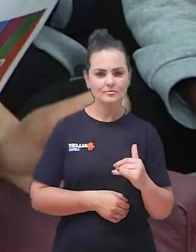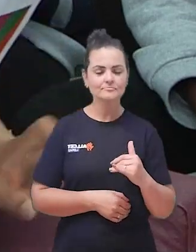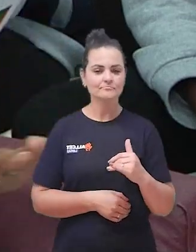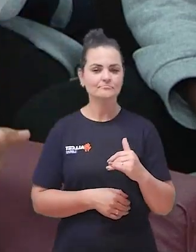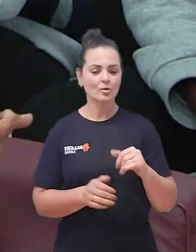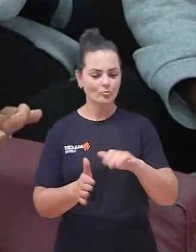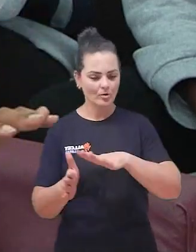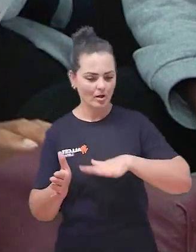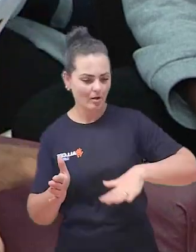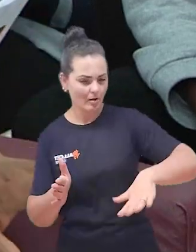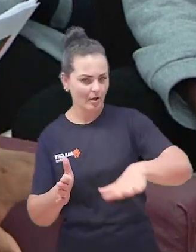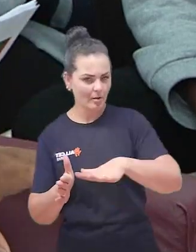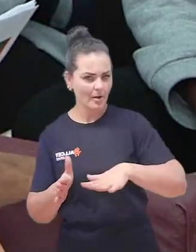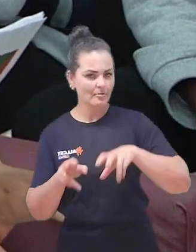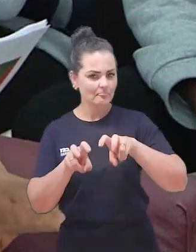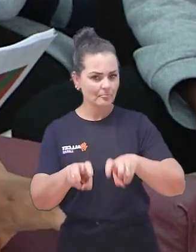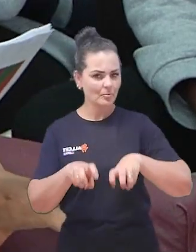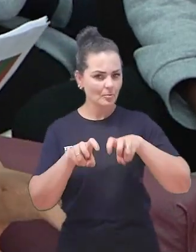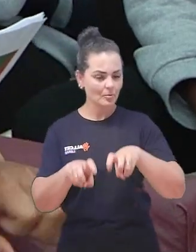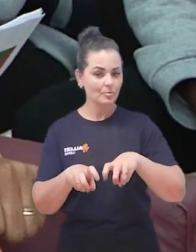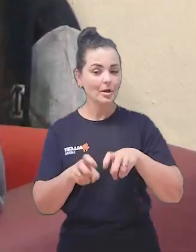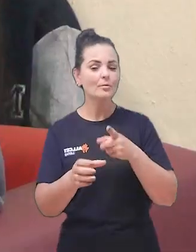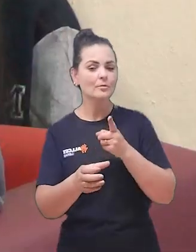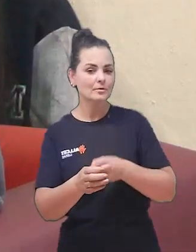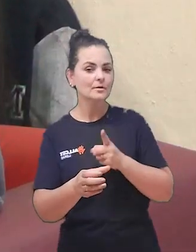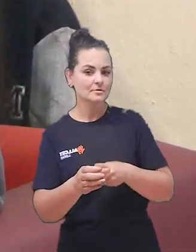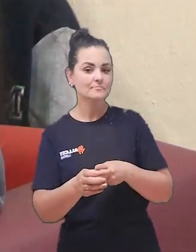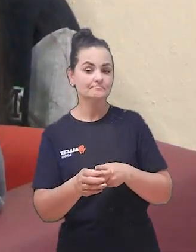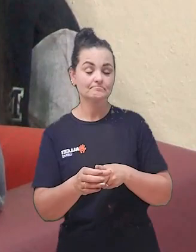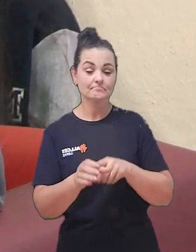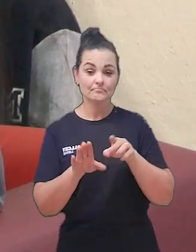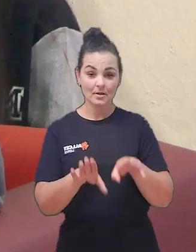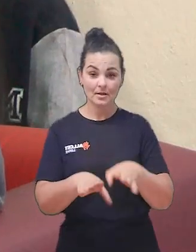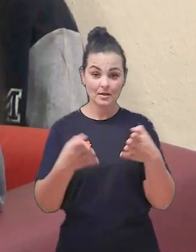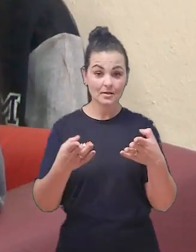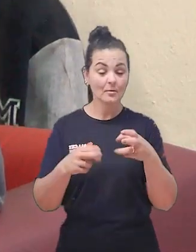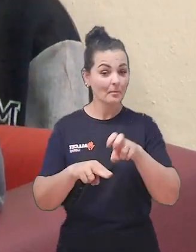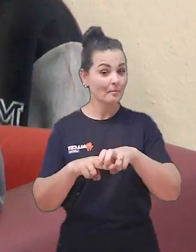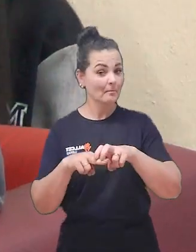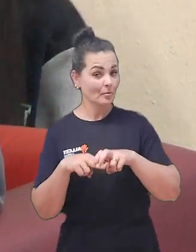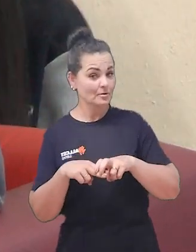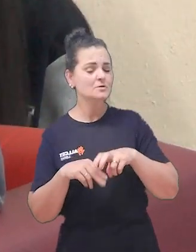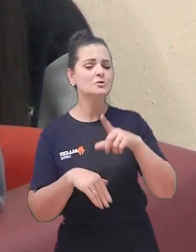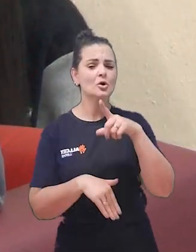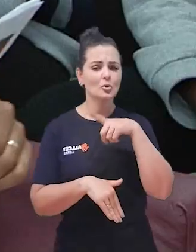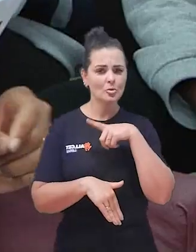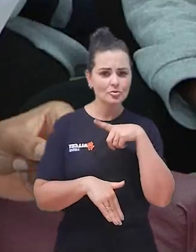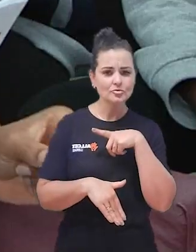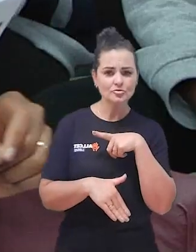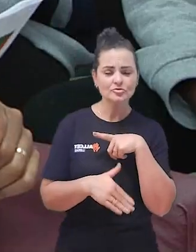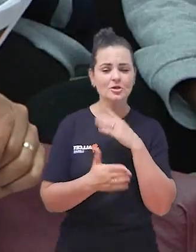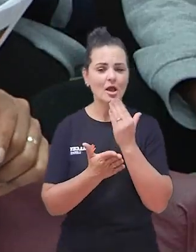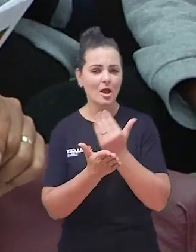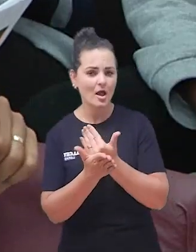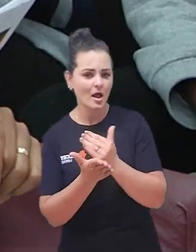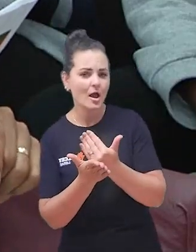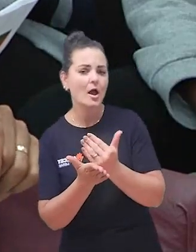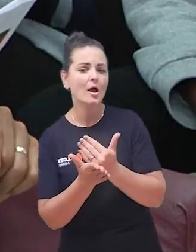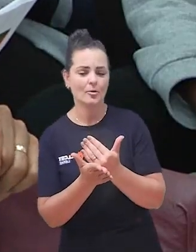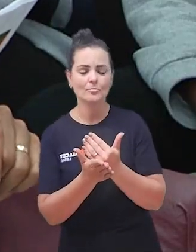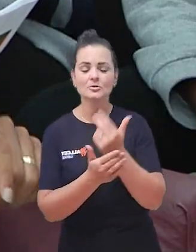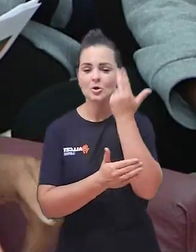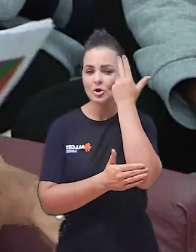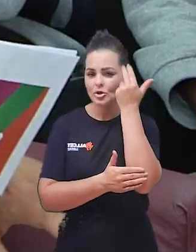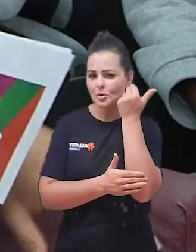área completamente rural da nossa cidade e por esta razão enfrentava algumas situações